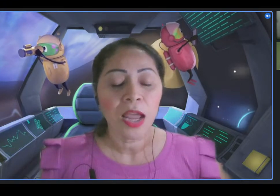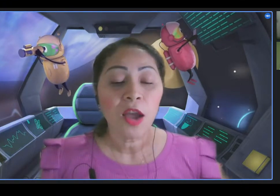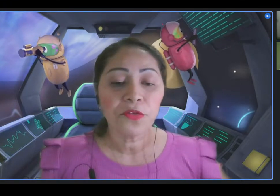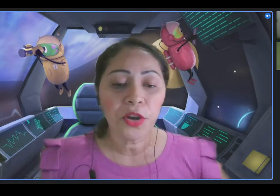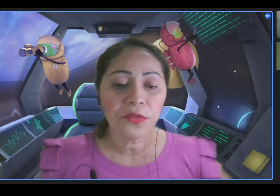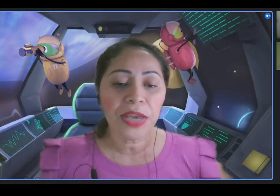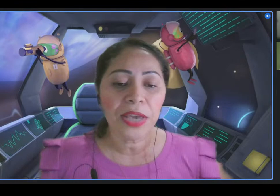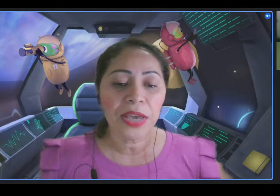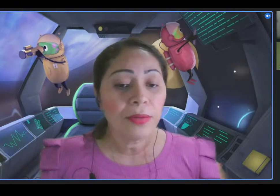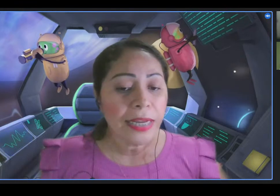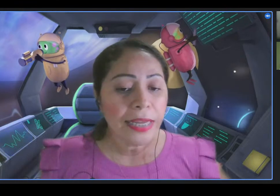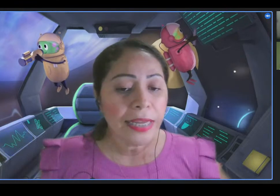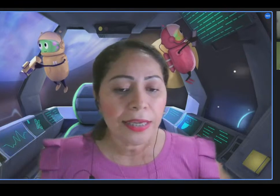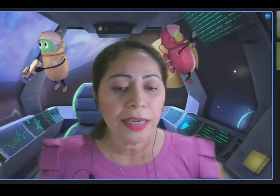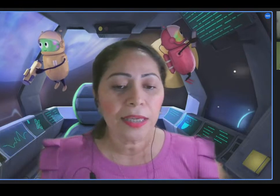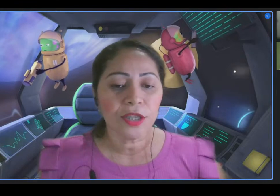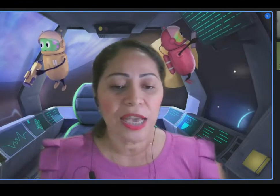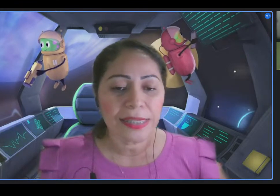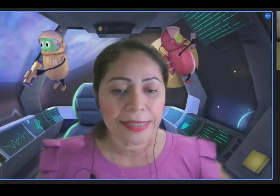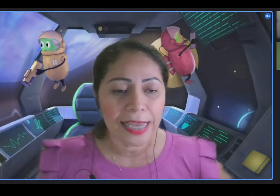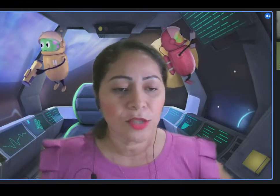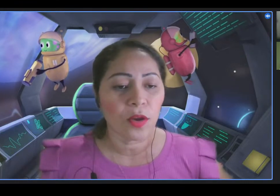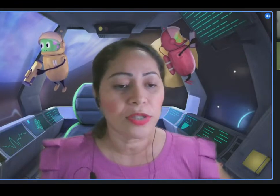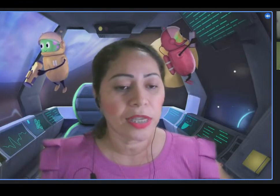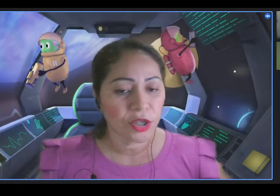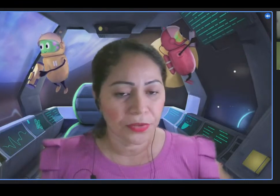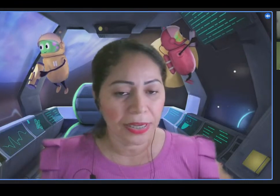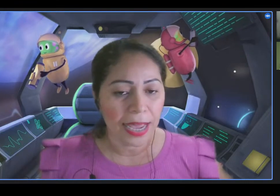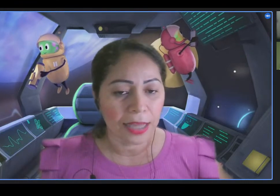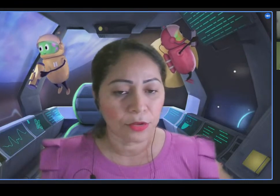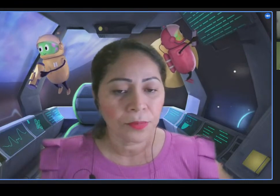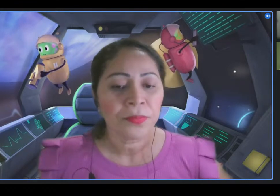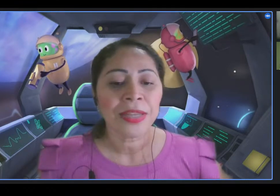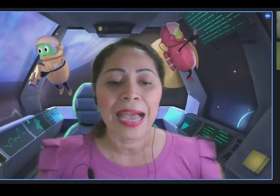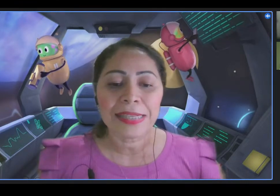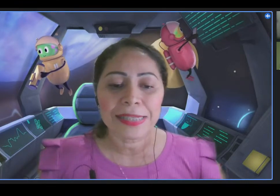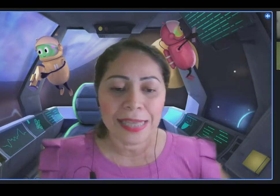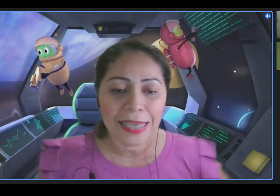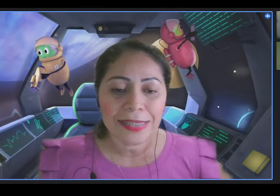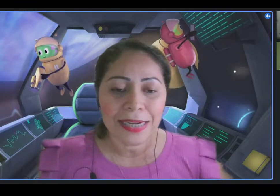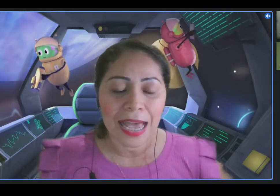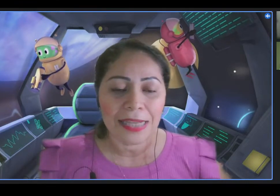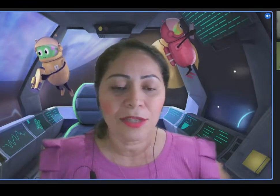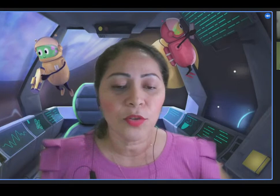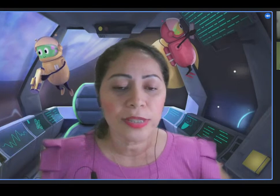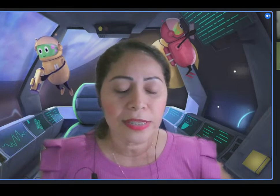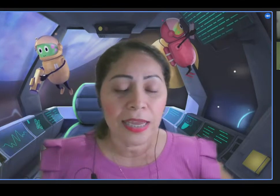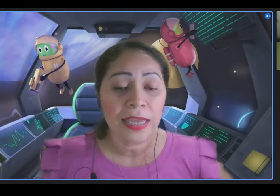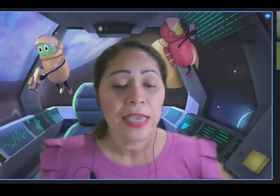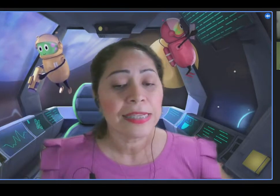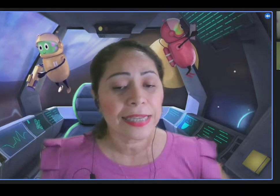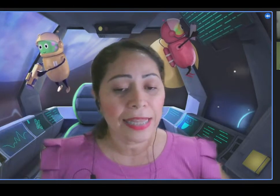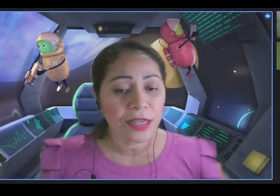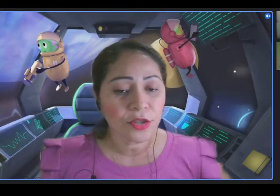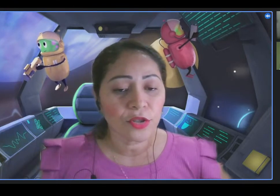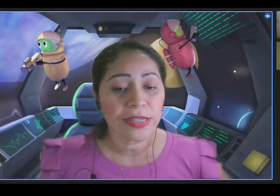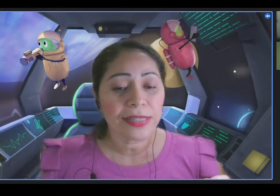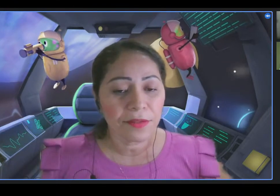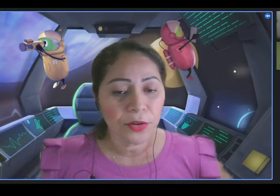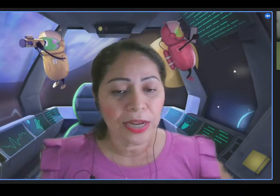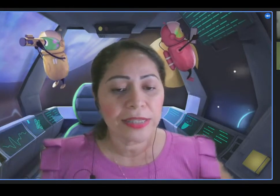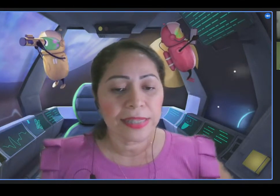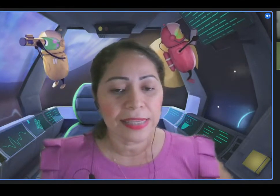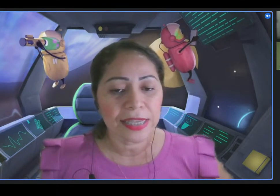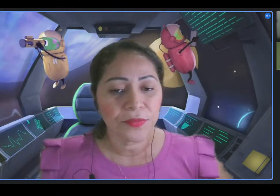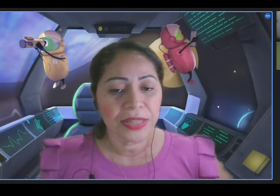certificado, foi enviado um link de acesso ao certificado. Acesse lá. Se você se cadastrou, se